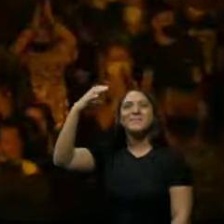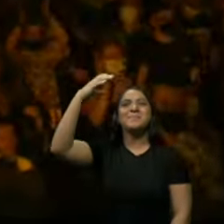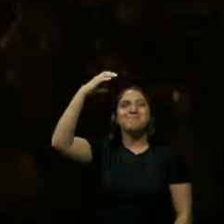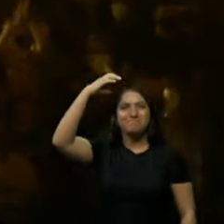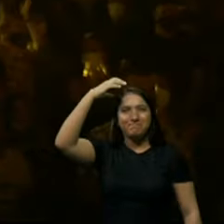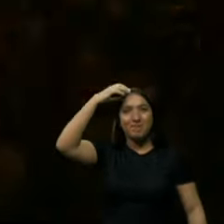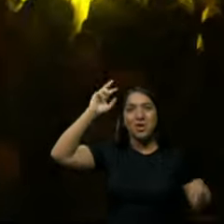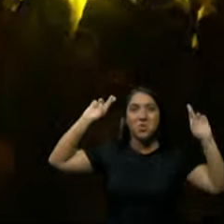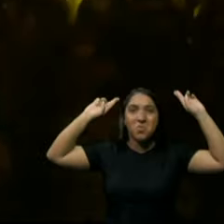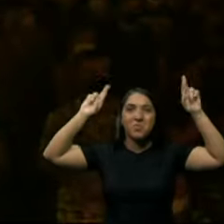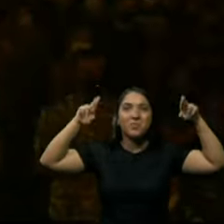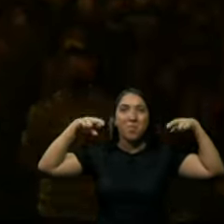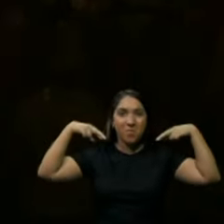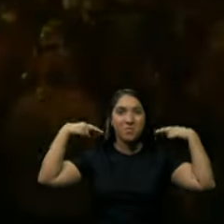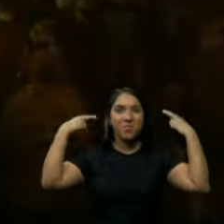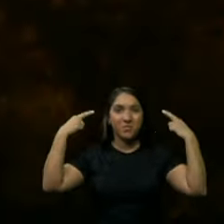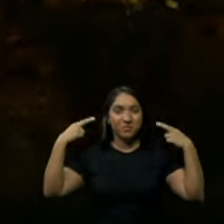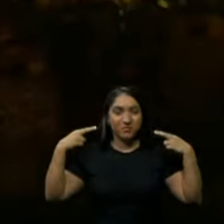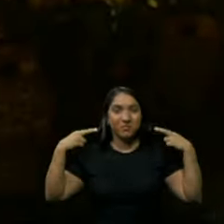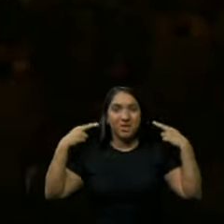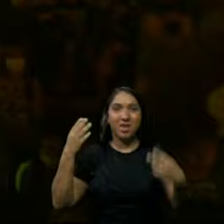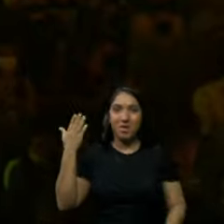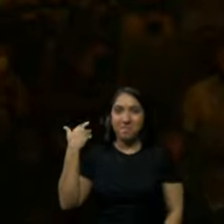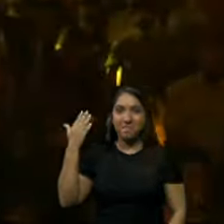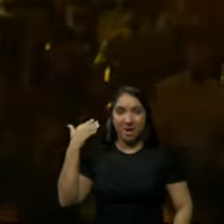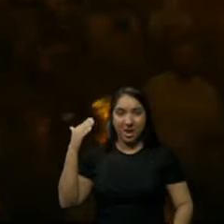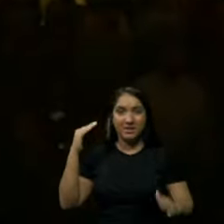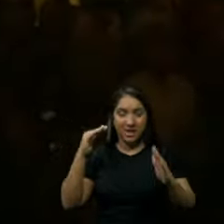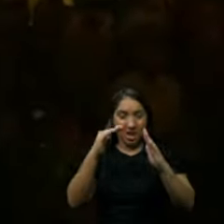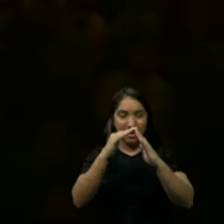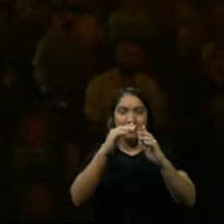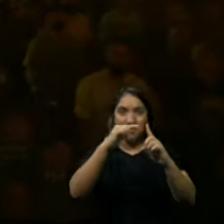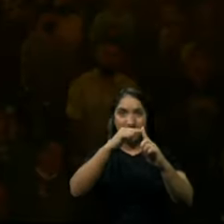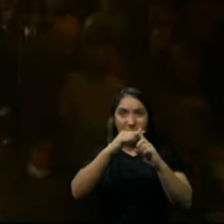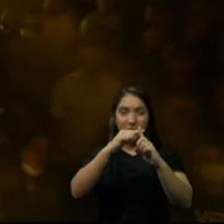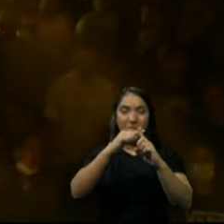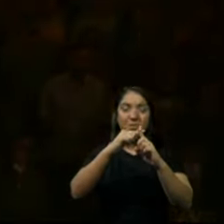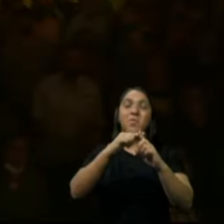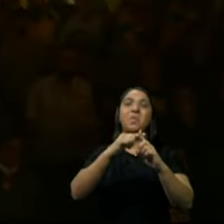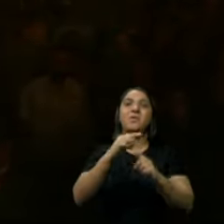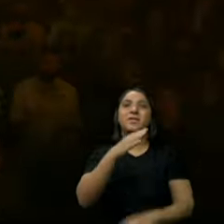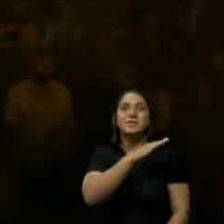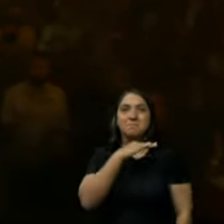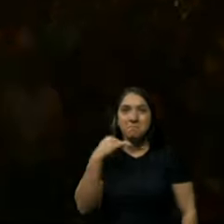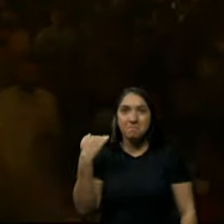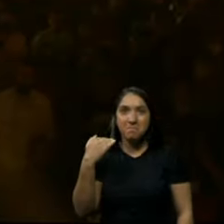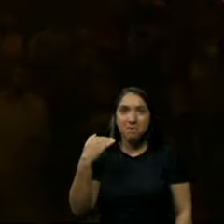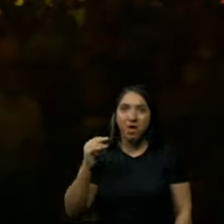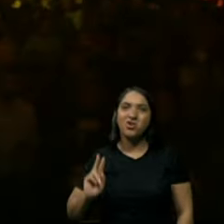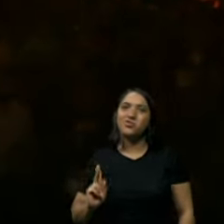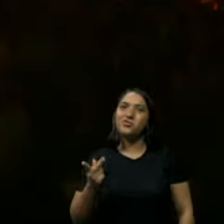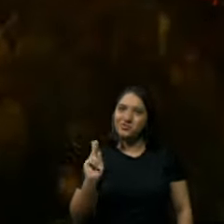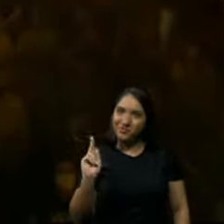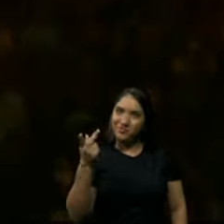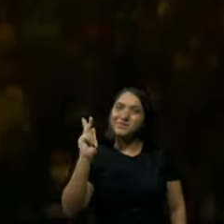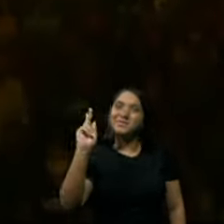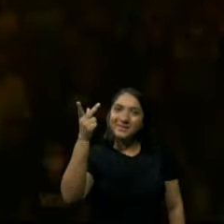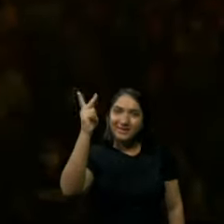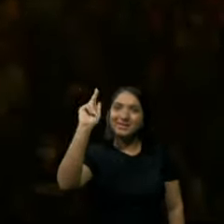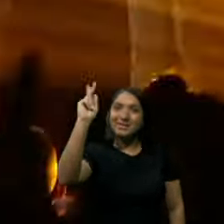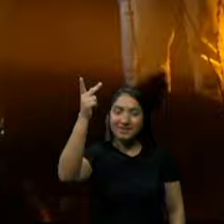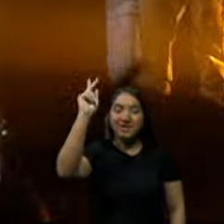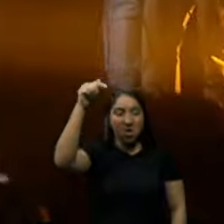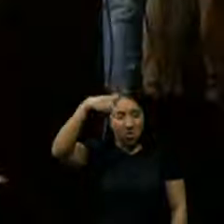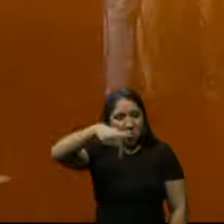o Cruzeiro que venceu a morte estate e eles vão ver entenderam